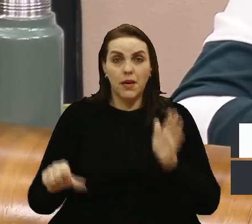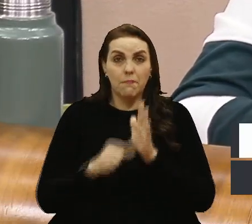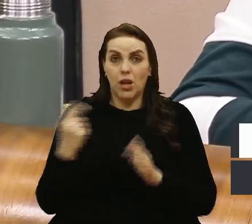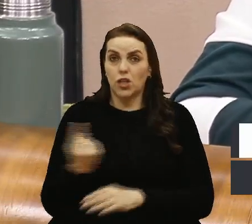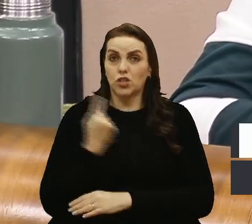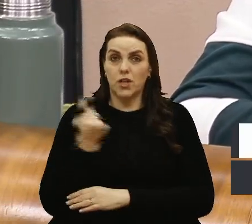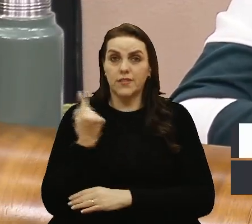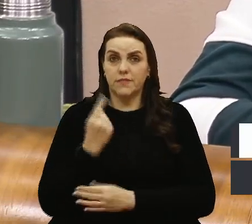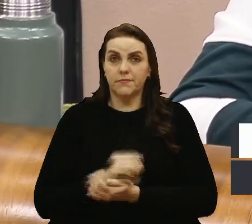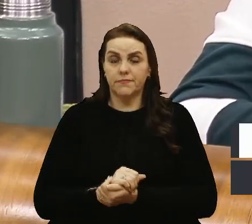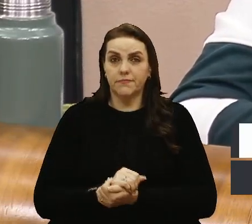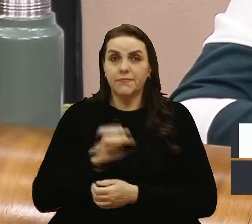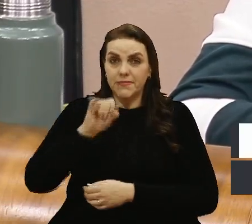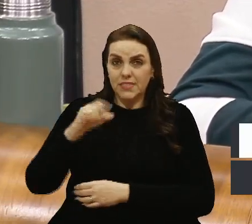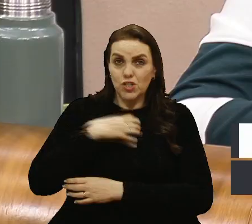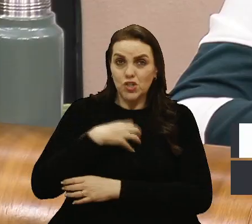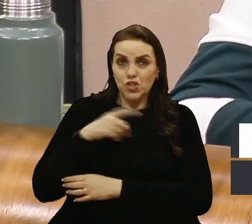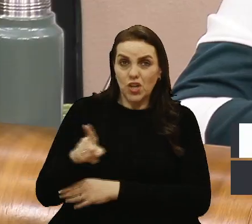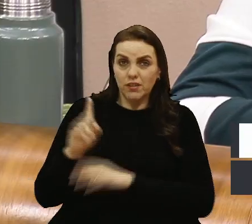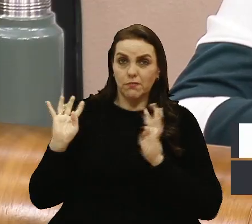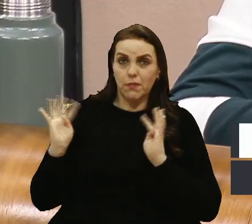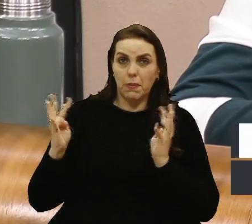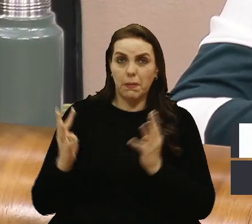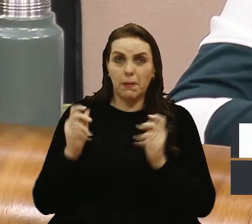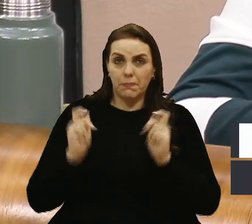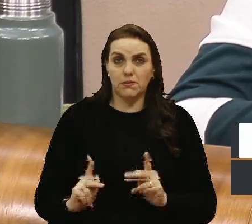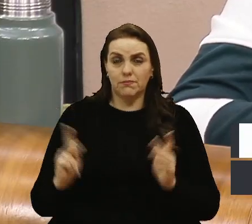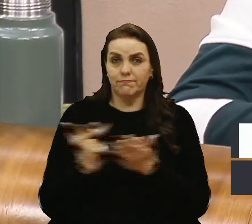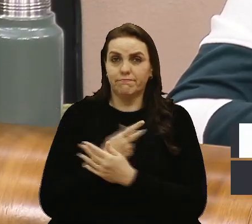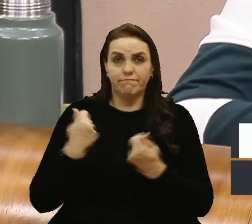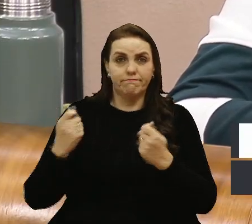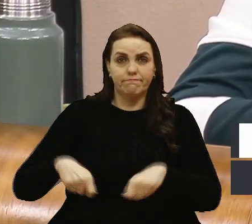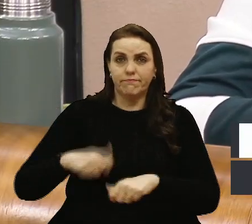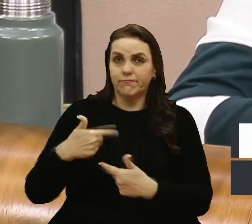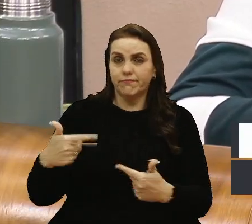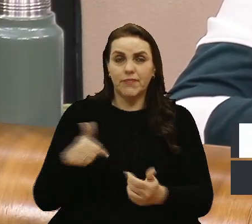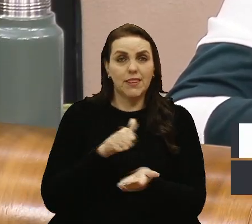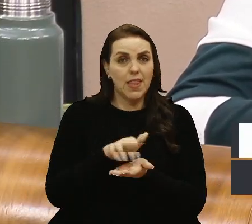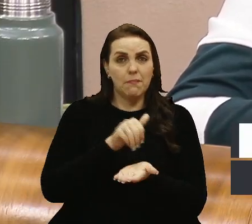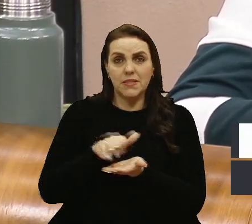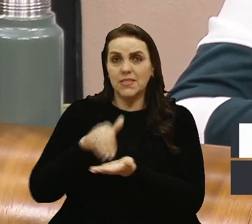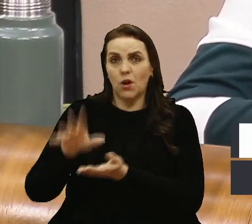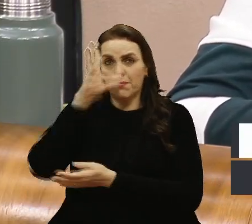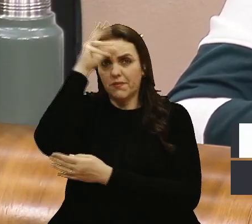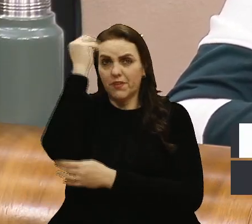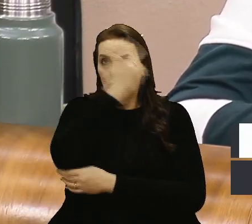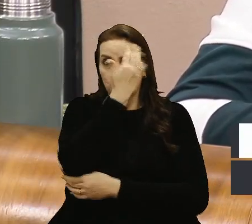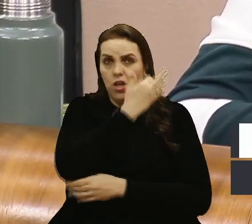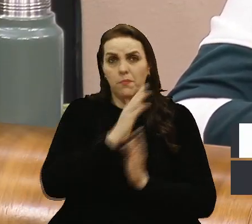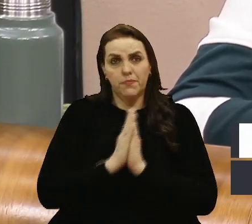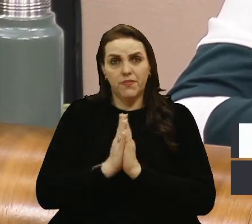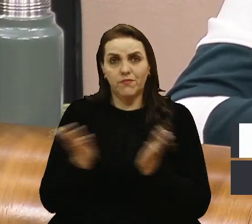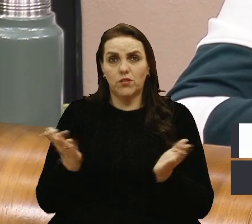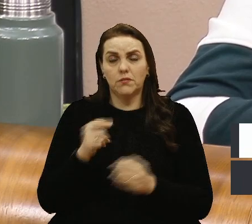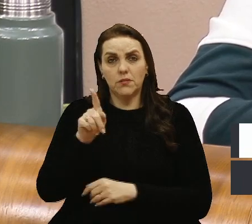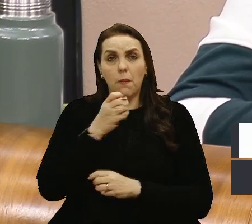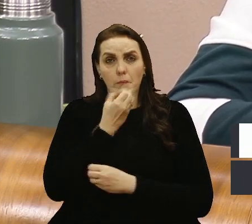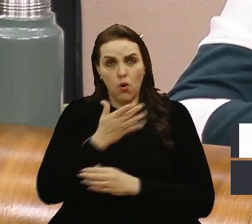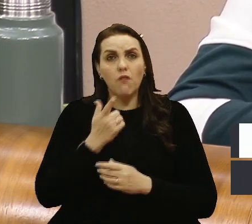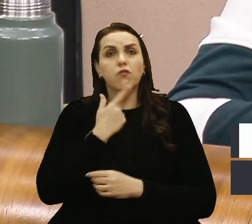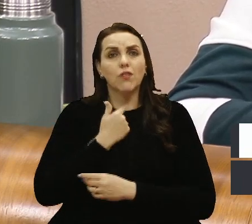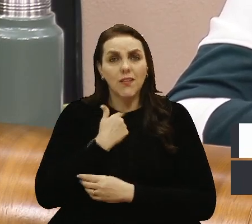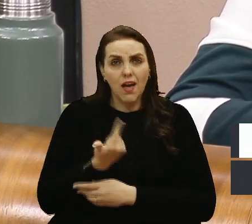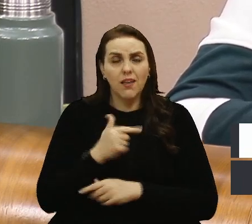sozinho. Se é para estar desse jeito, é melhor ficar sozinho, prefeito Adiló. Começa a demitir gente, prefeito. Eu sei de toda a sua boa vontade,